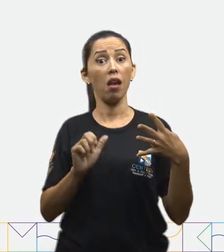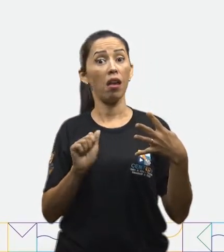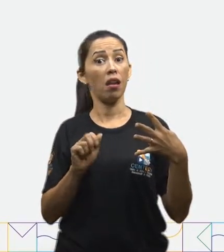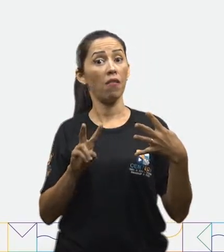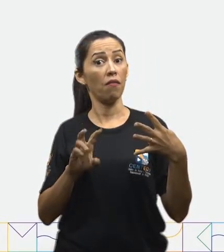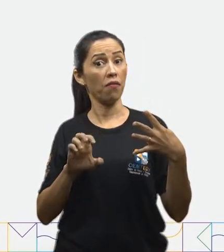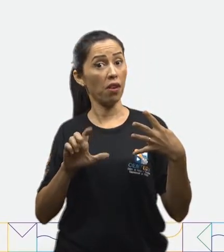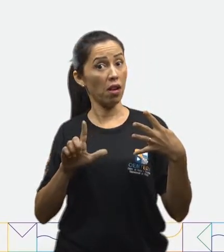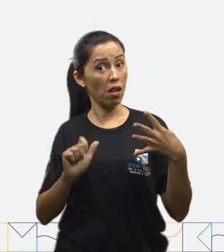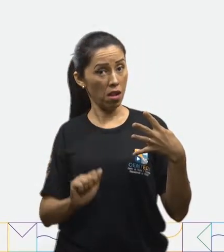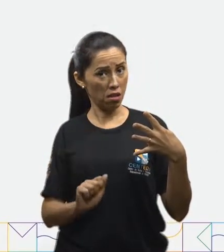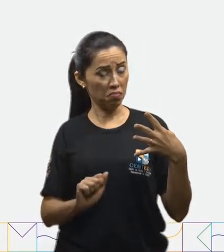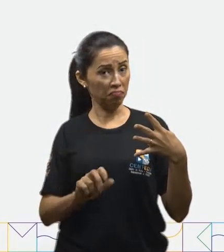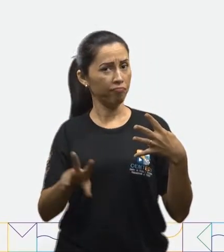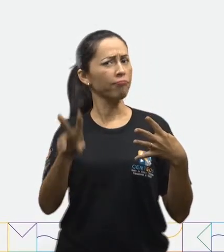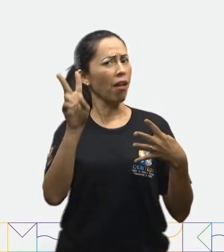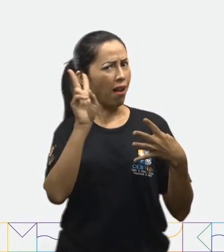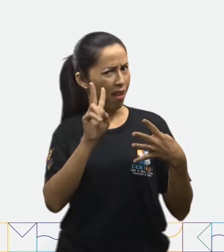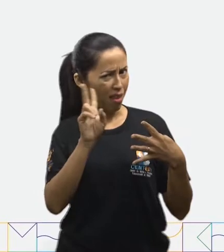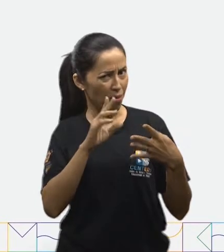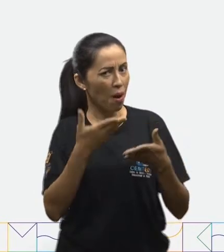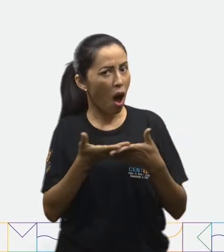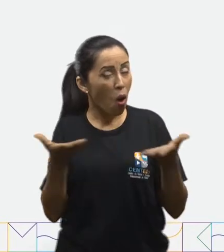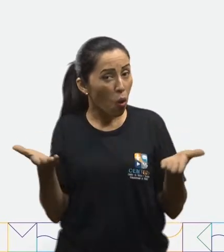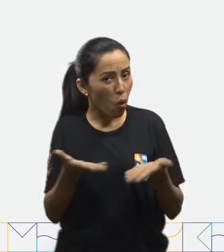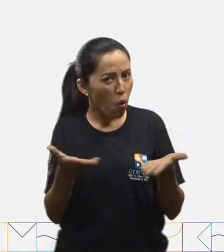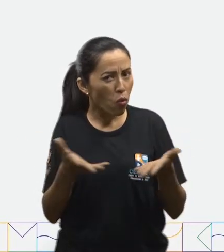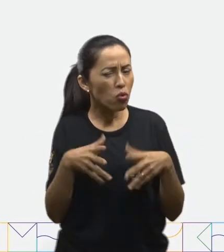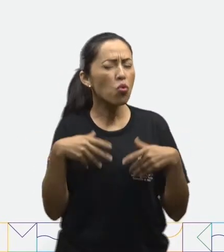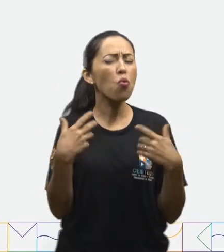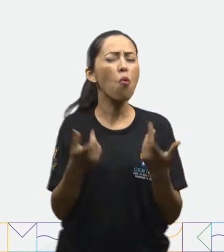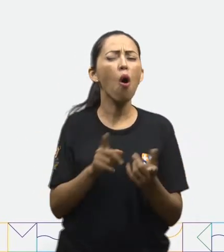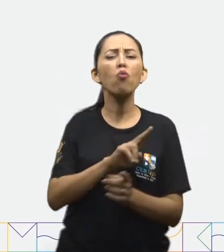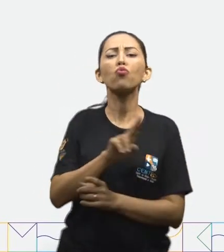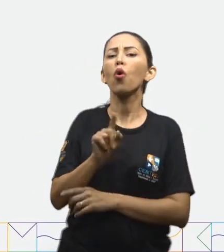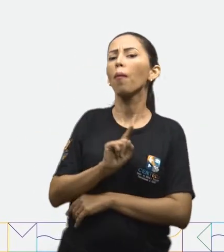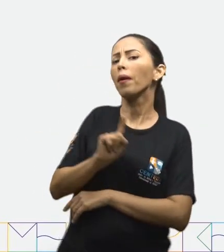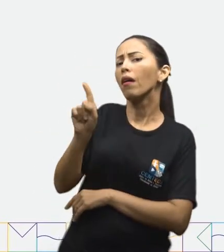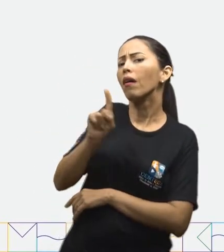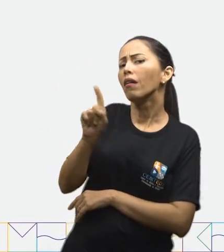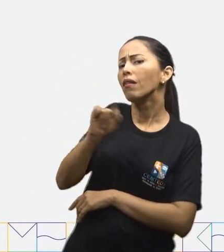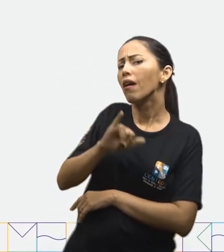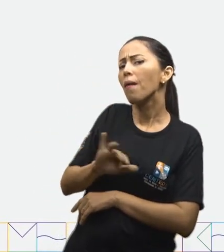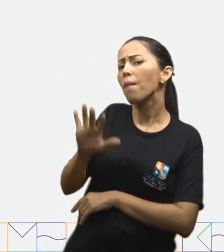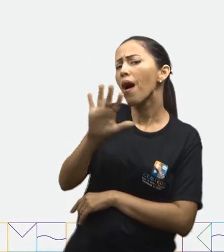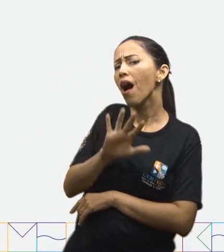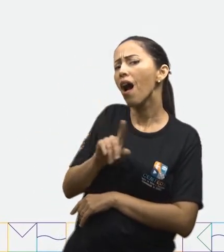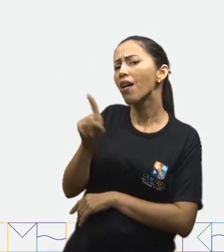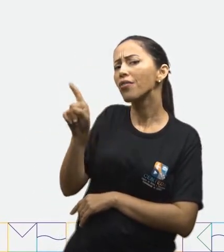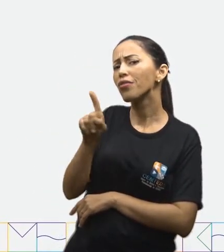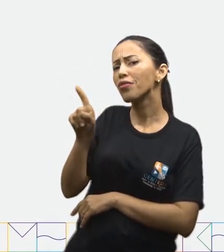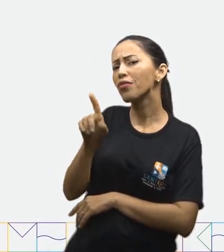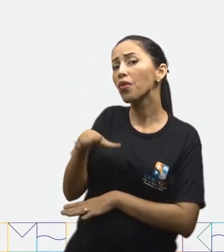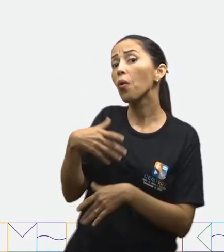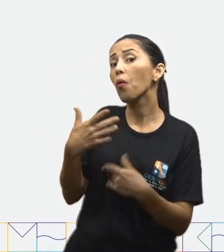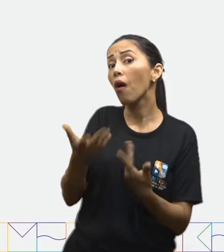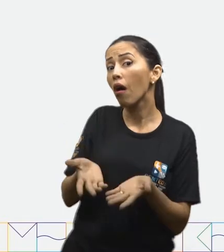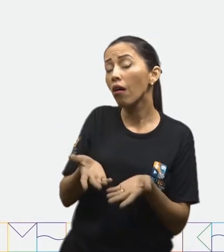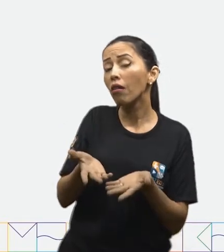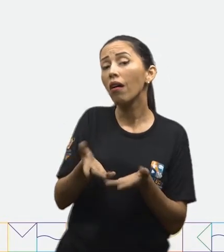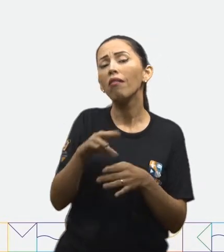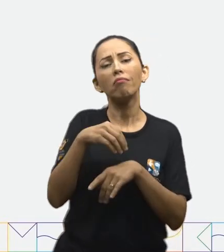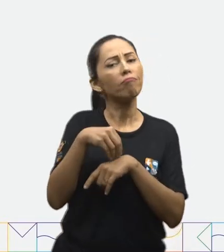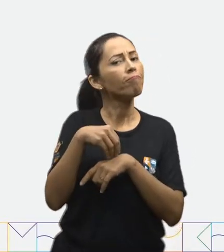caravelas. Lembrando da nossa aula de hoje, qual é essa embarcação que você está vendo aí a imagem? A alternativa correta